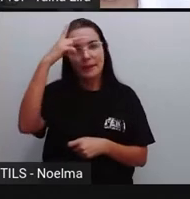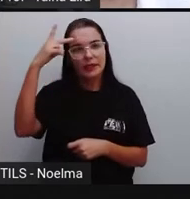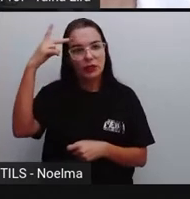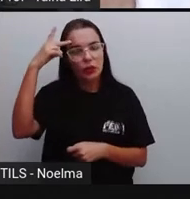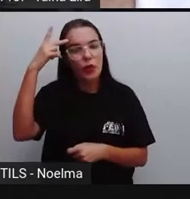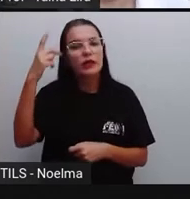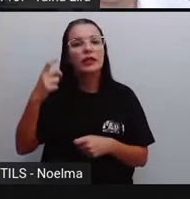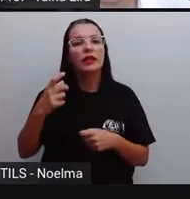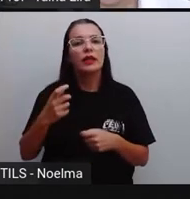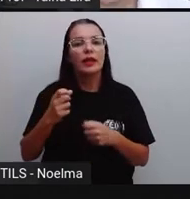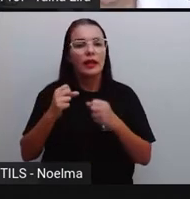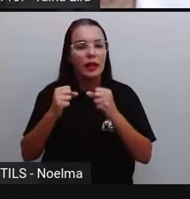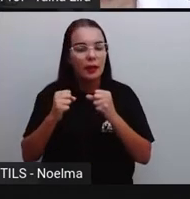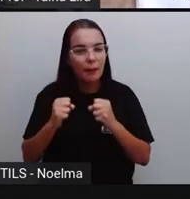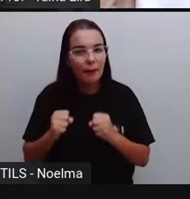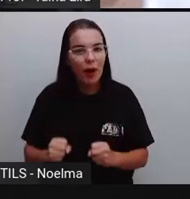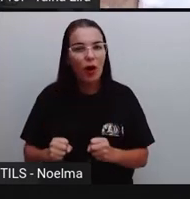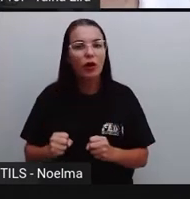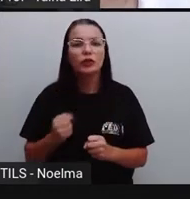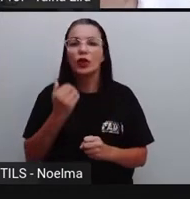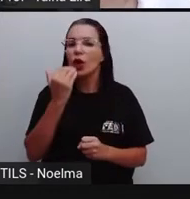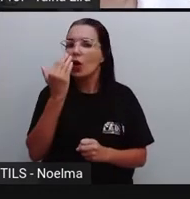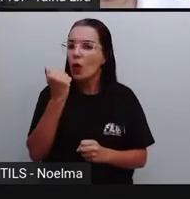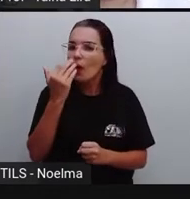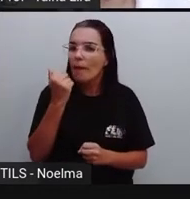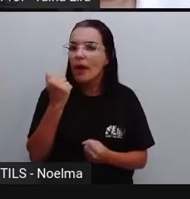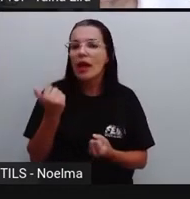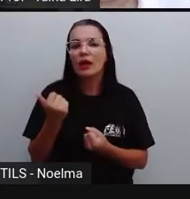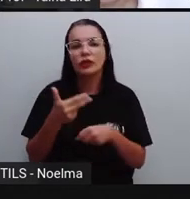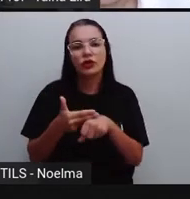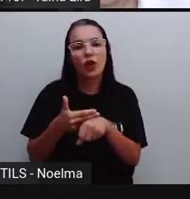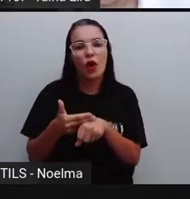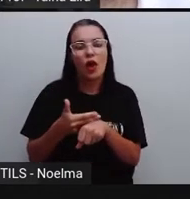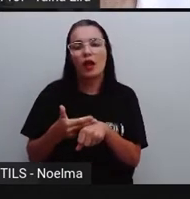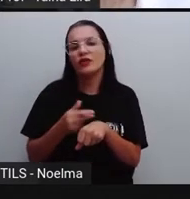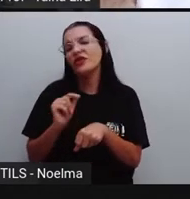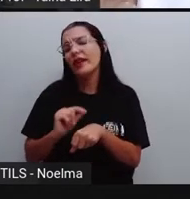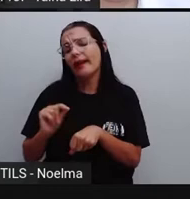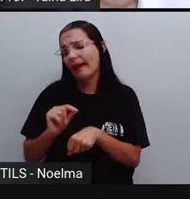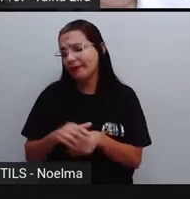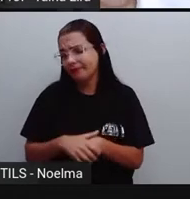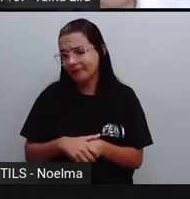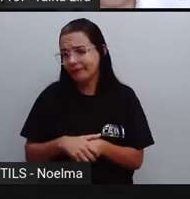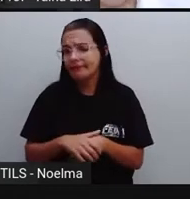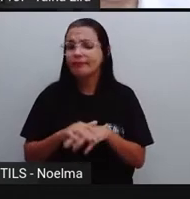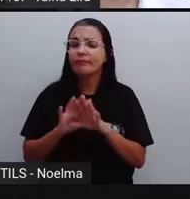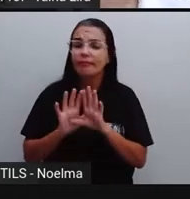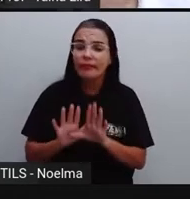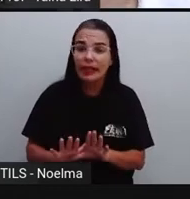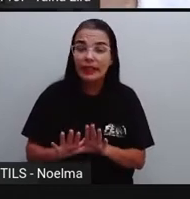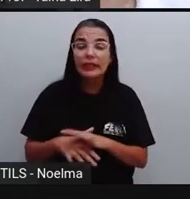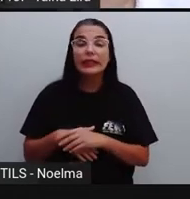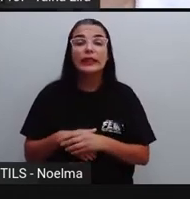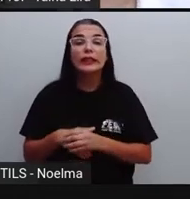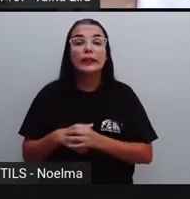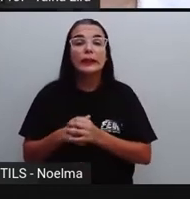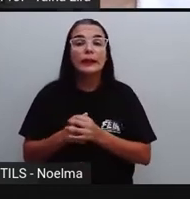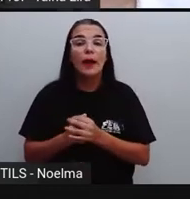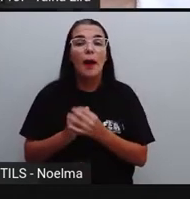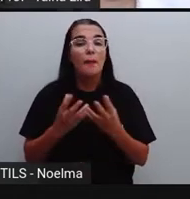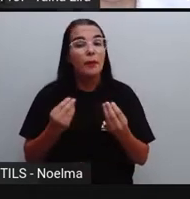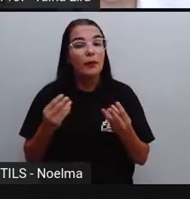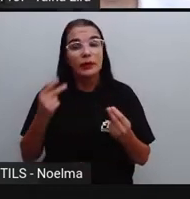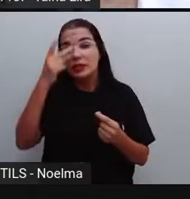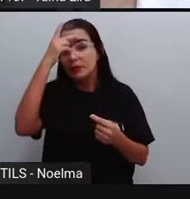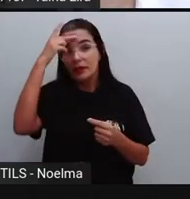tenho que pensar que o meu público é quem vai comer esse chocolate? Embora muitas pessoas